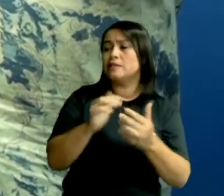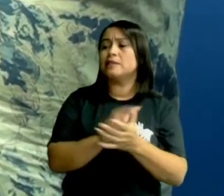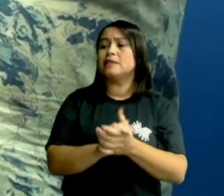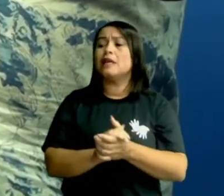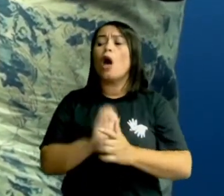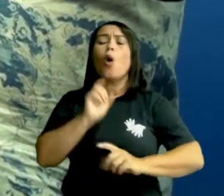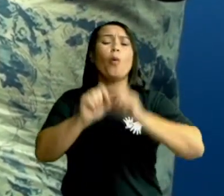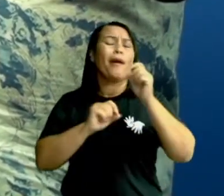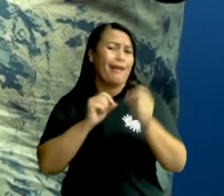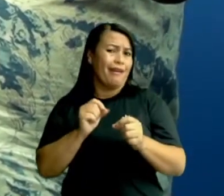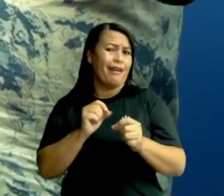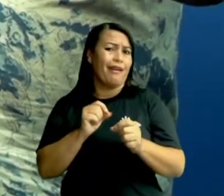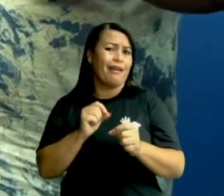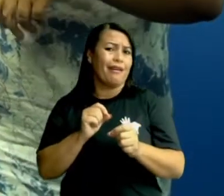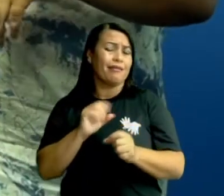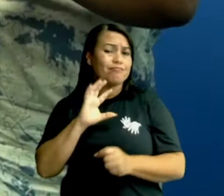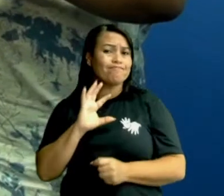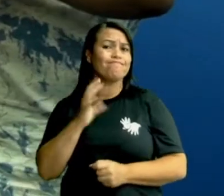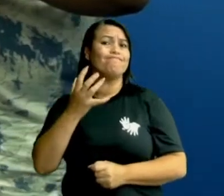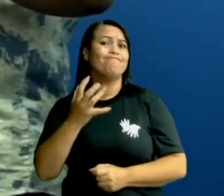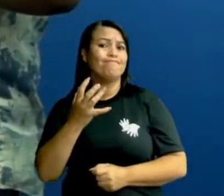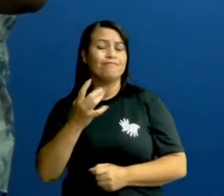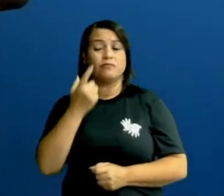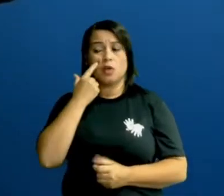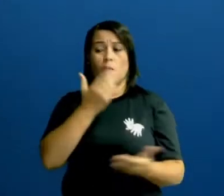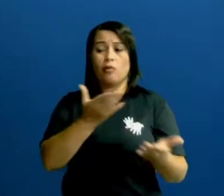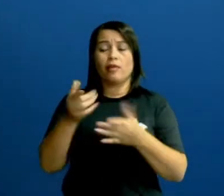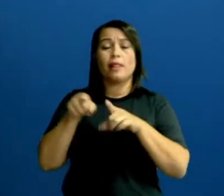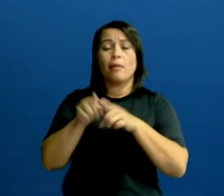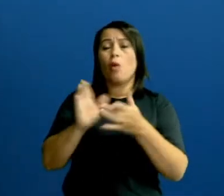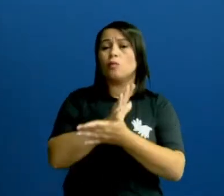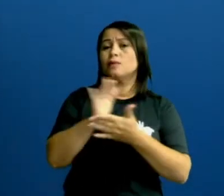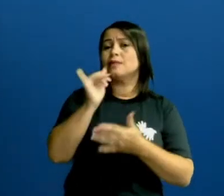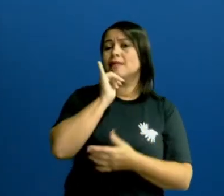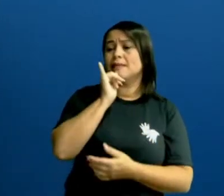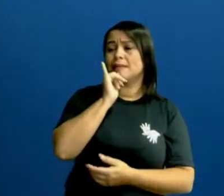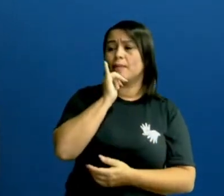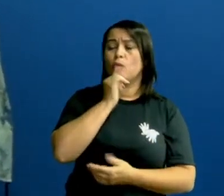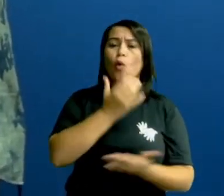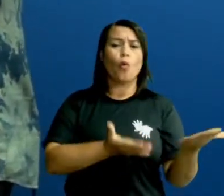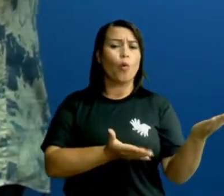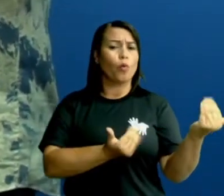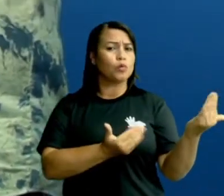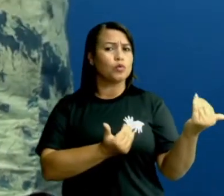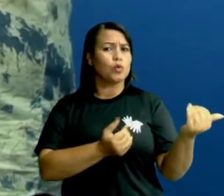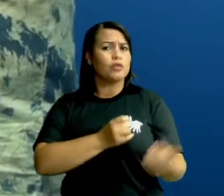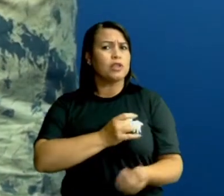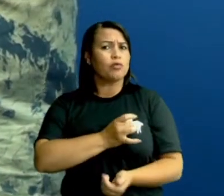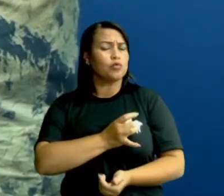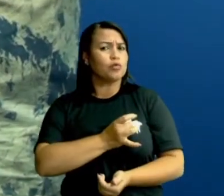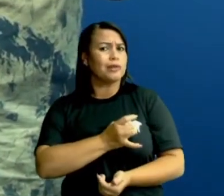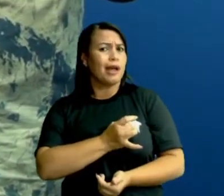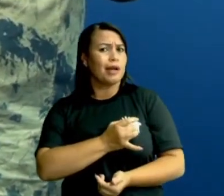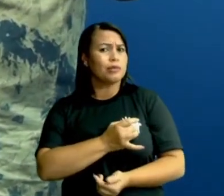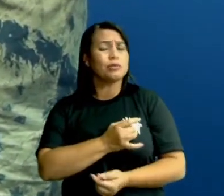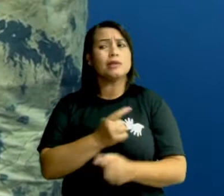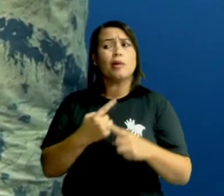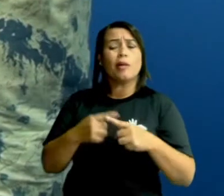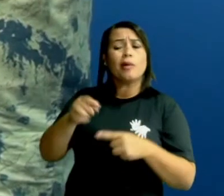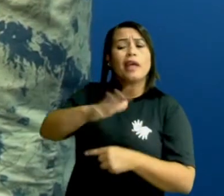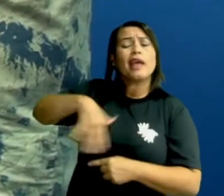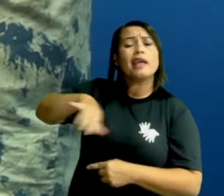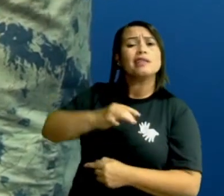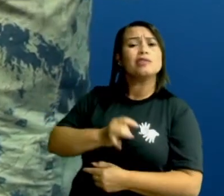o que é que causou, tá? Aí vamos ver alguns exemplos. Os jovens estavam assustados. E por que que esses